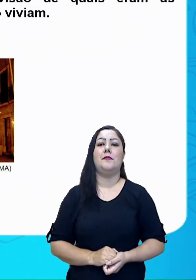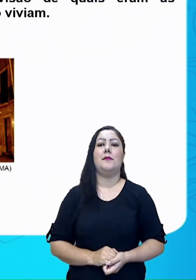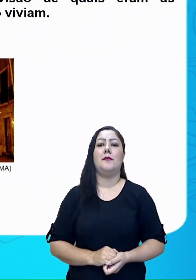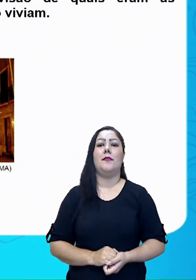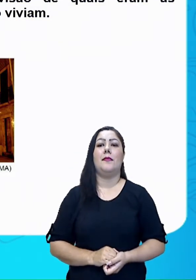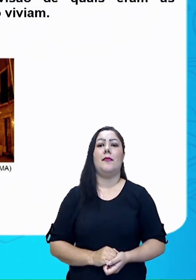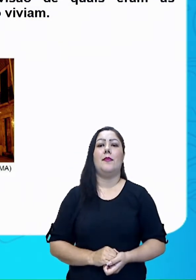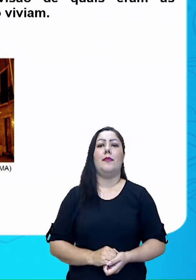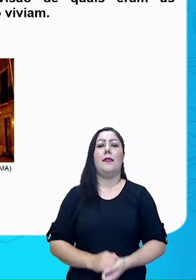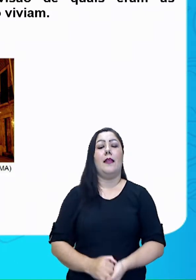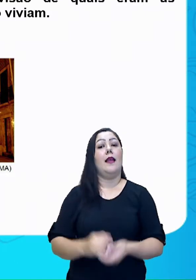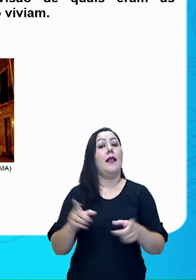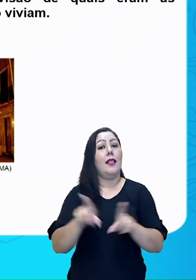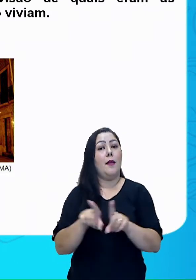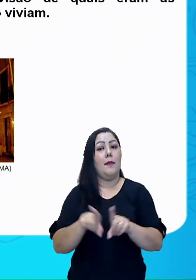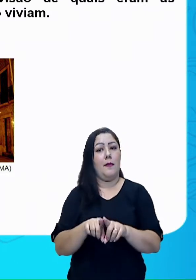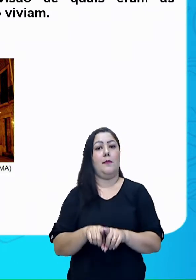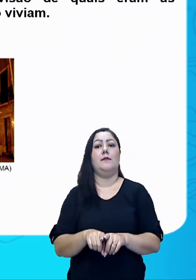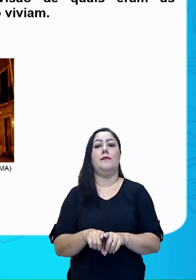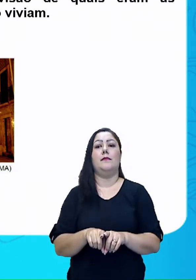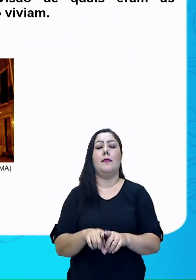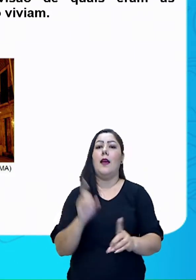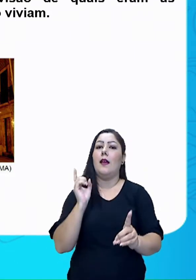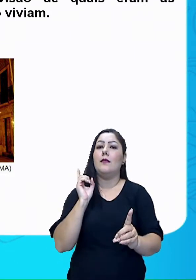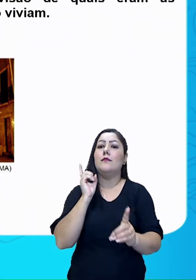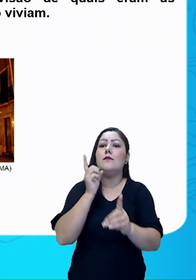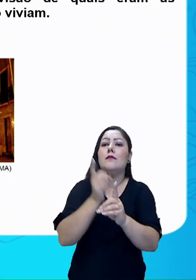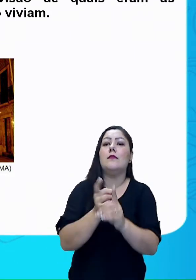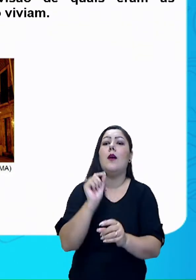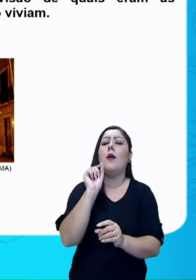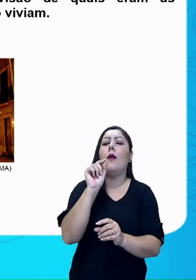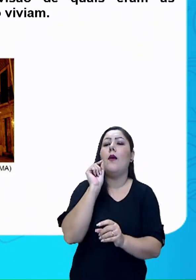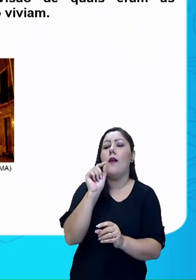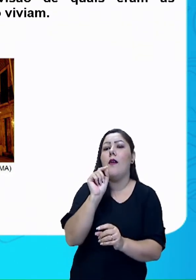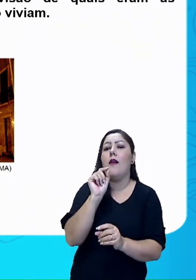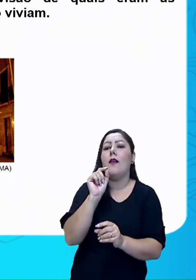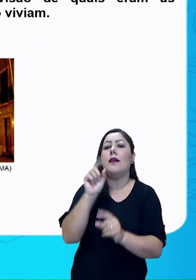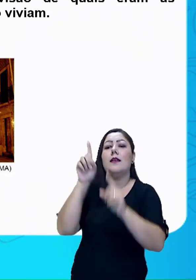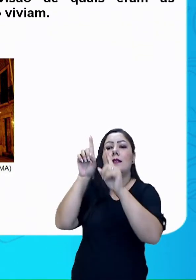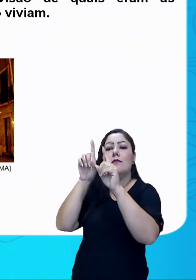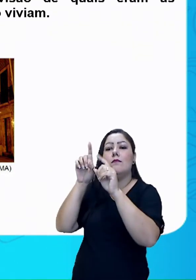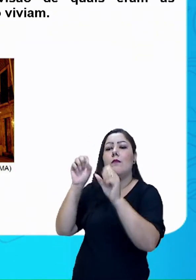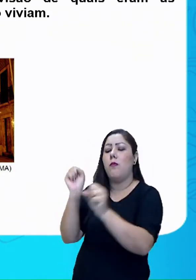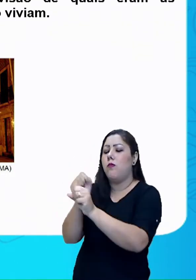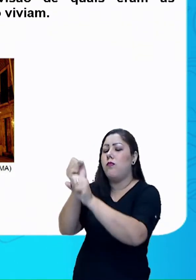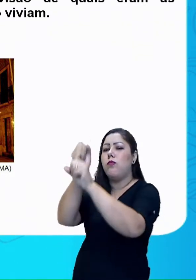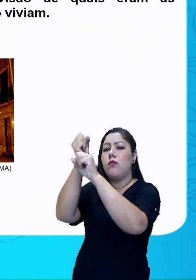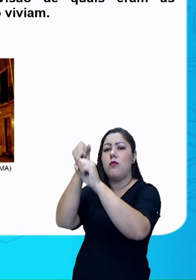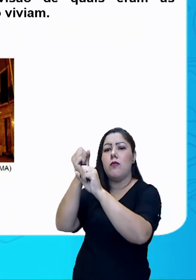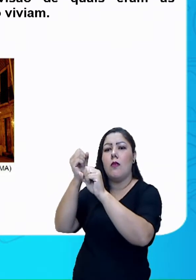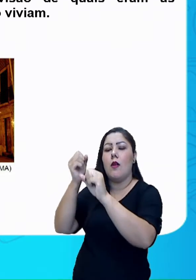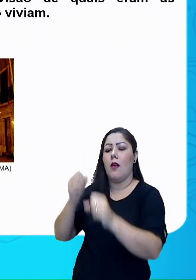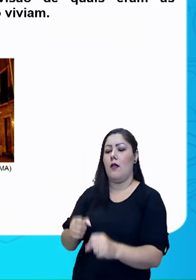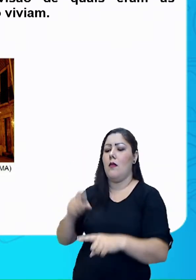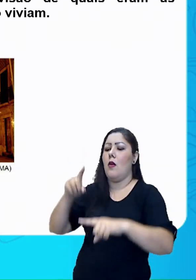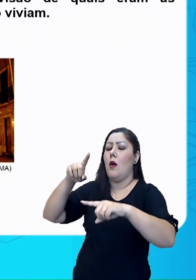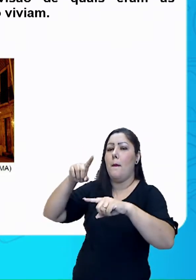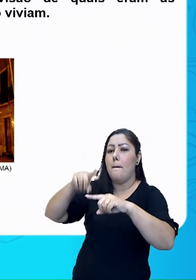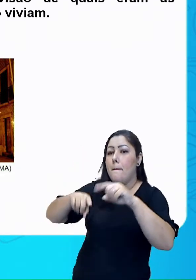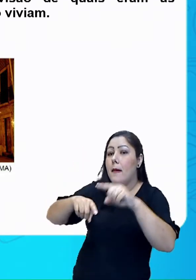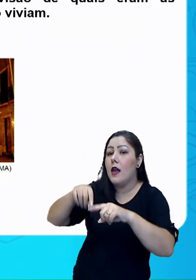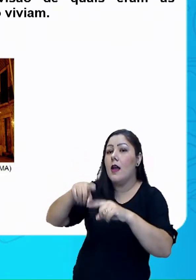Podemos identificar, por exemplo, o estilo da arquitetura, os materiais empregados na construção, o tipo